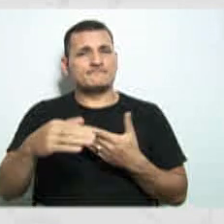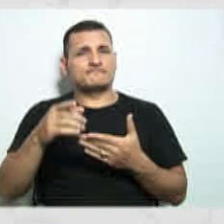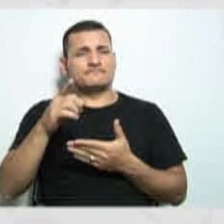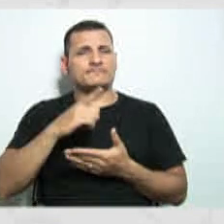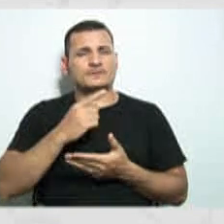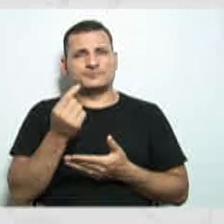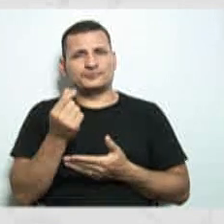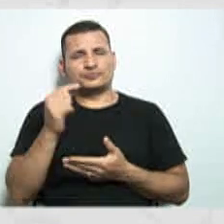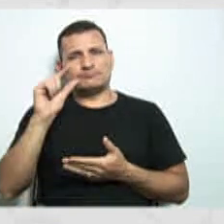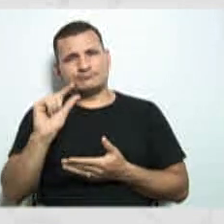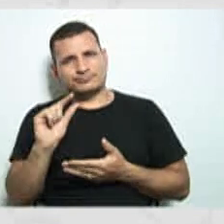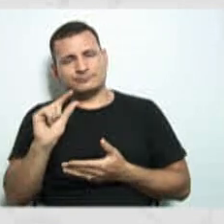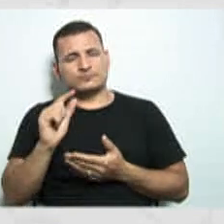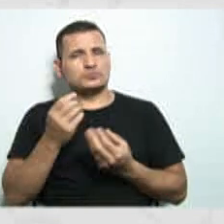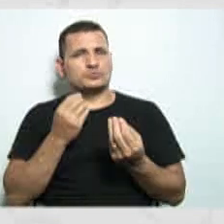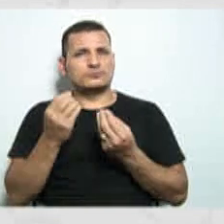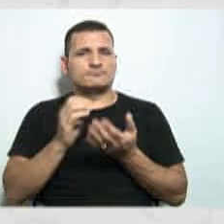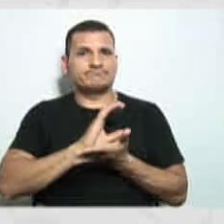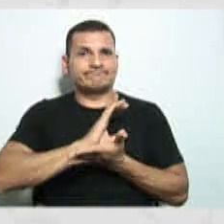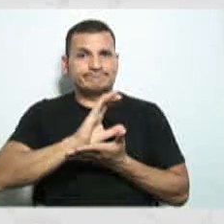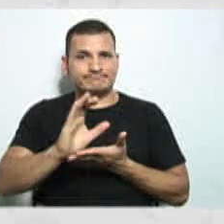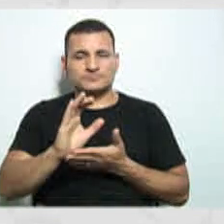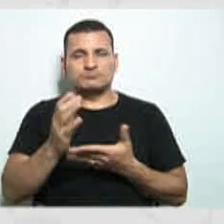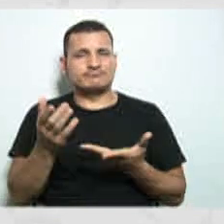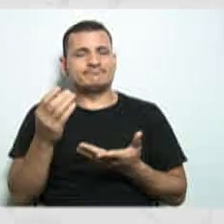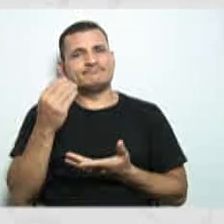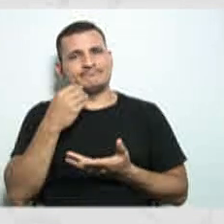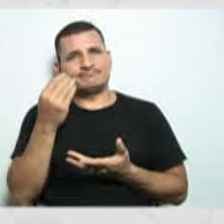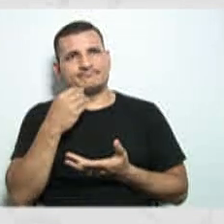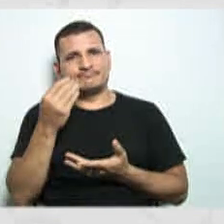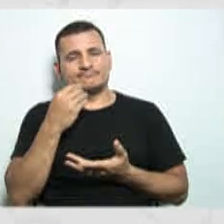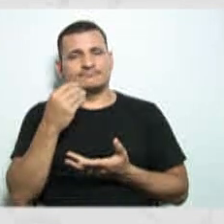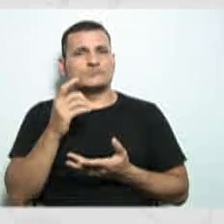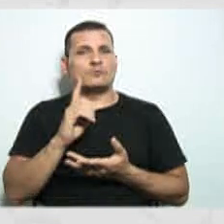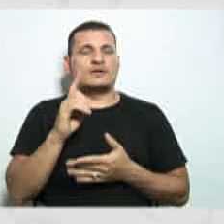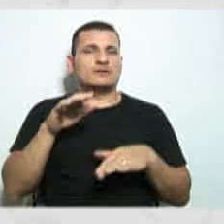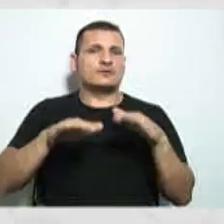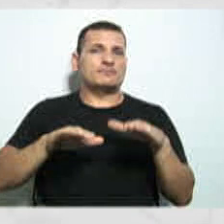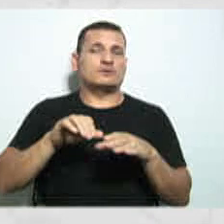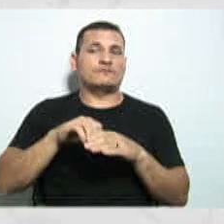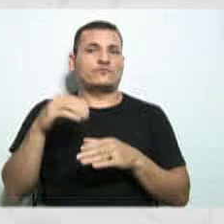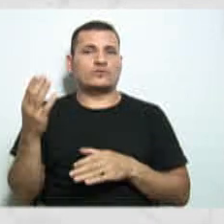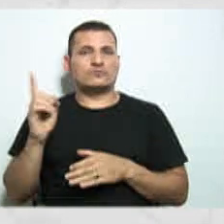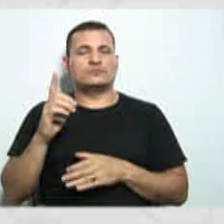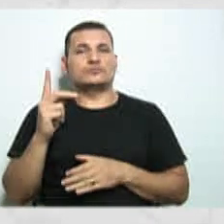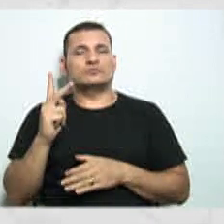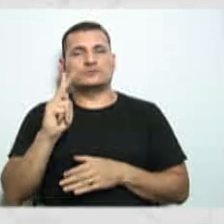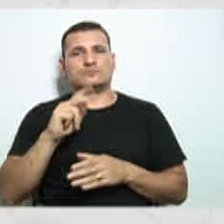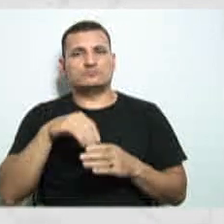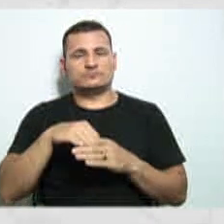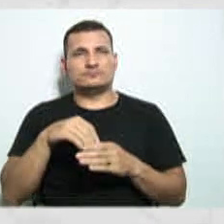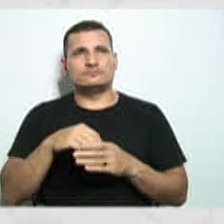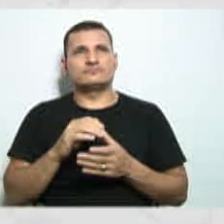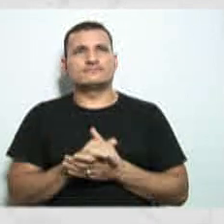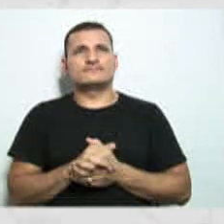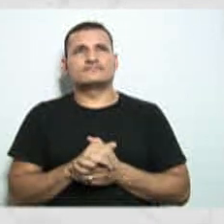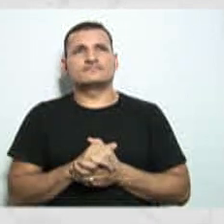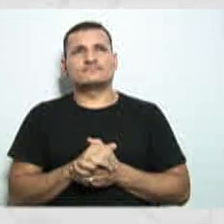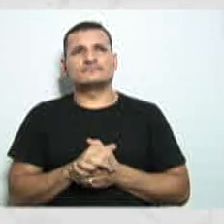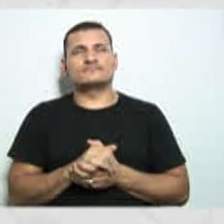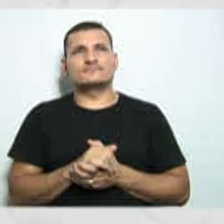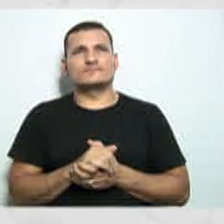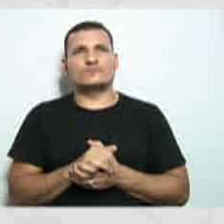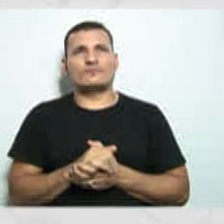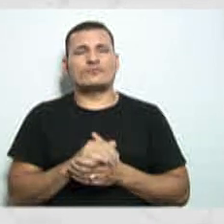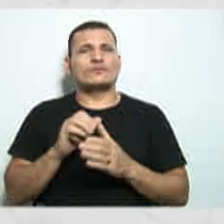pouco recurso para investir, isso é uma fraqueza, tá? Não depende do mercado externo, só de você, do interno. O que seriam os fatores externos aqui,